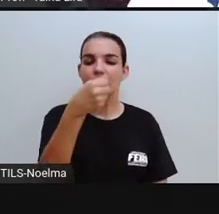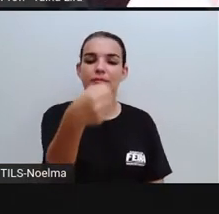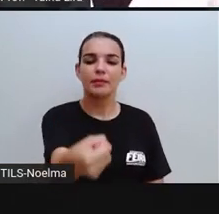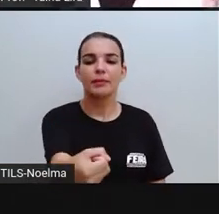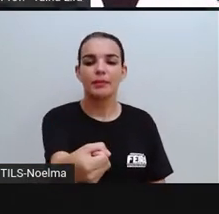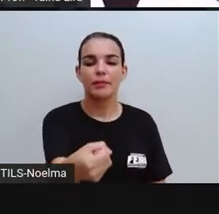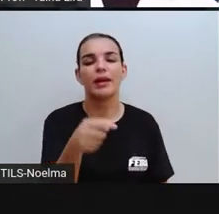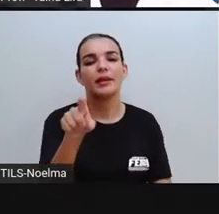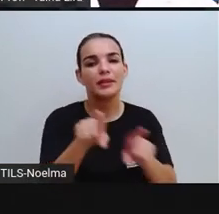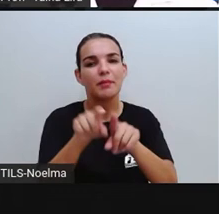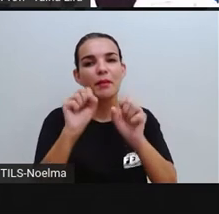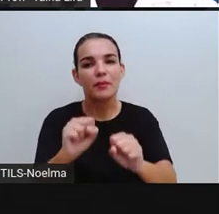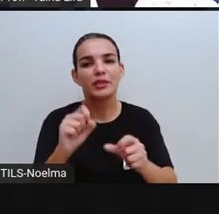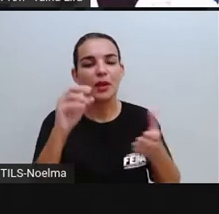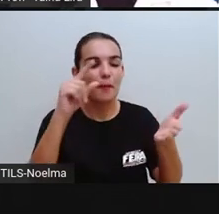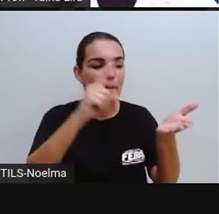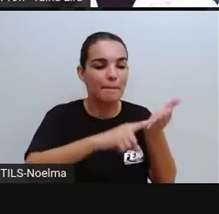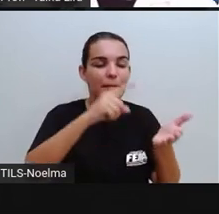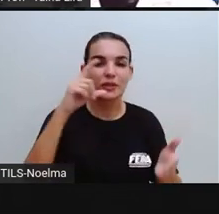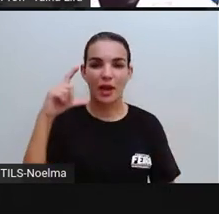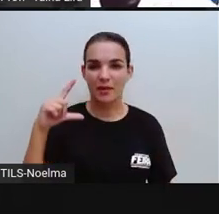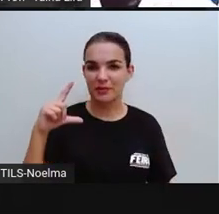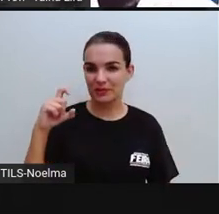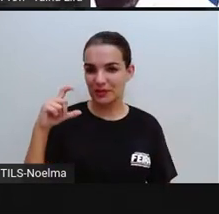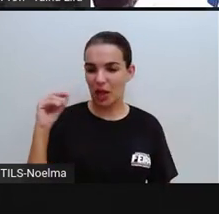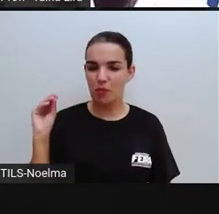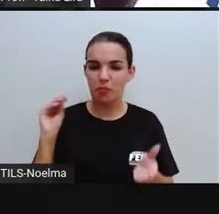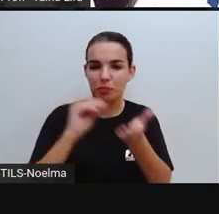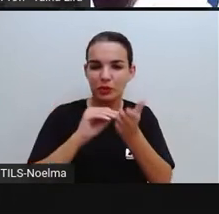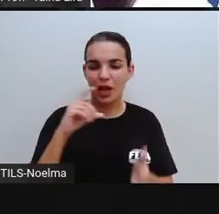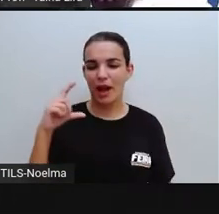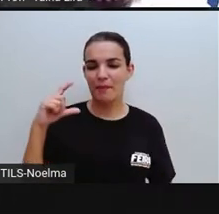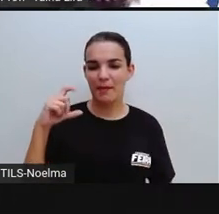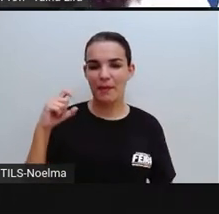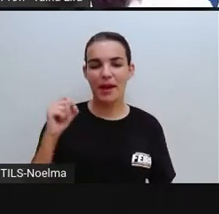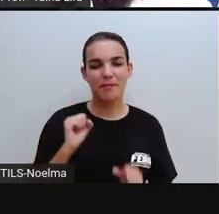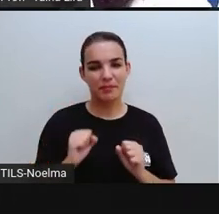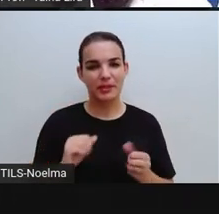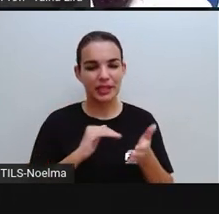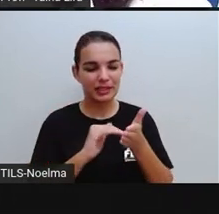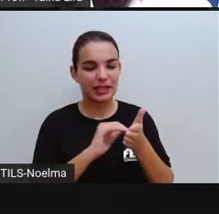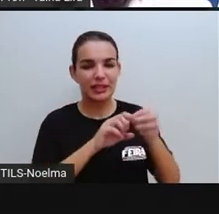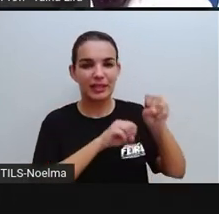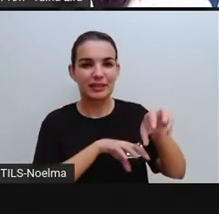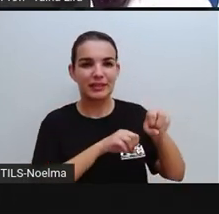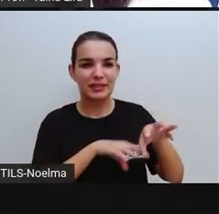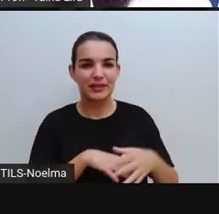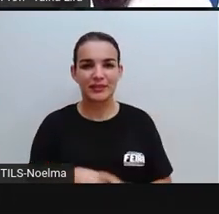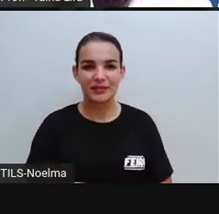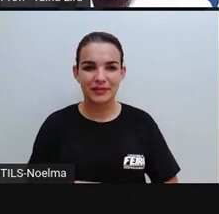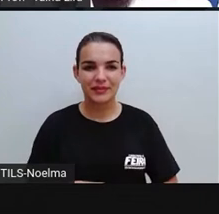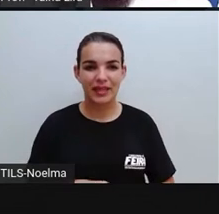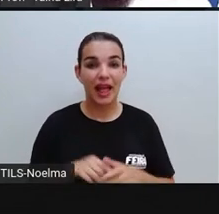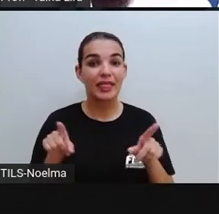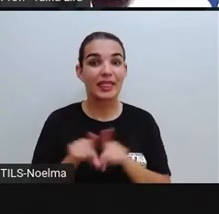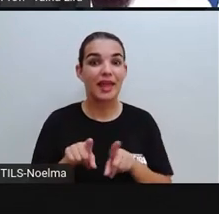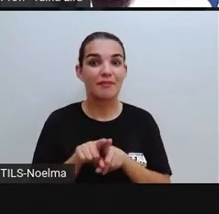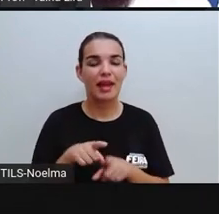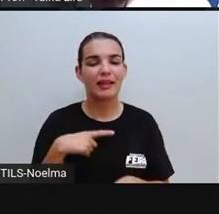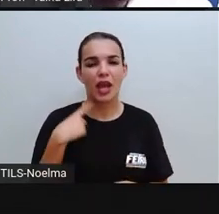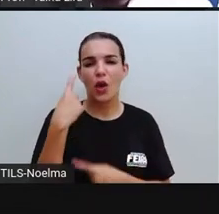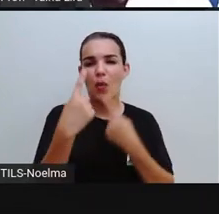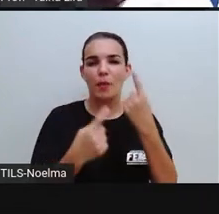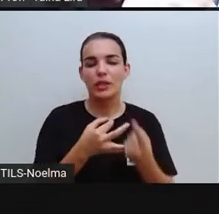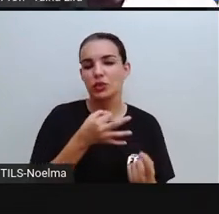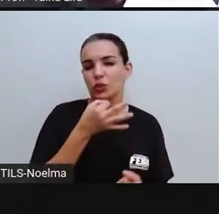no Instagram e marcar a Secretaria de Educação para a gente ver a sua entrevista, tá bom? E olha lá, a Pro trouxe aqui uma